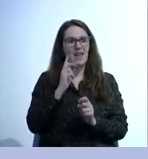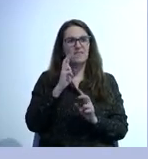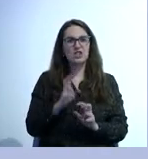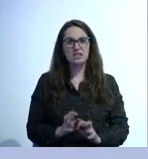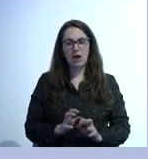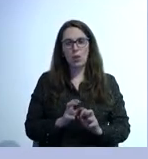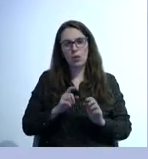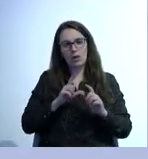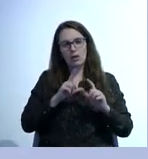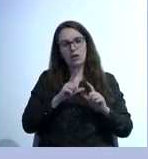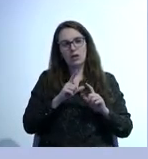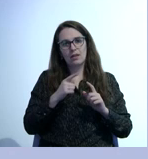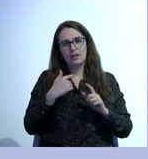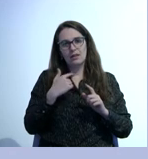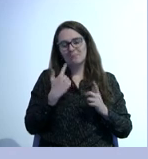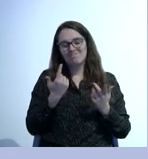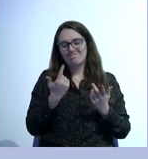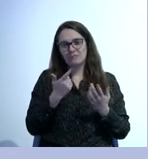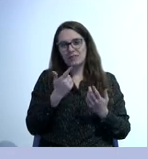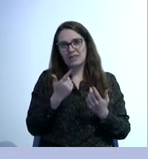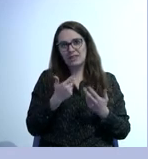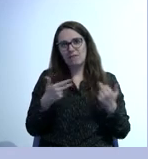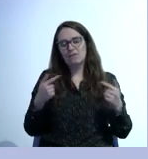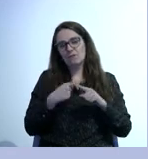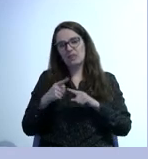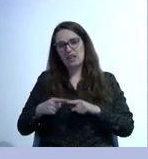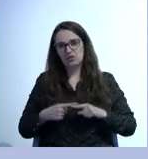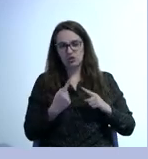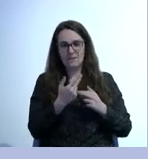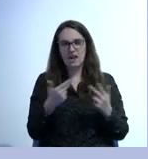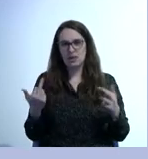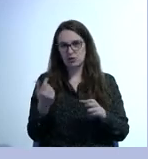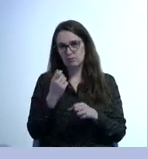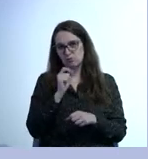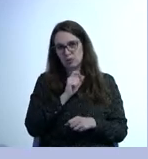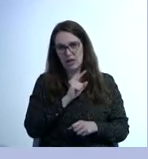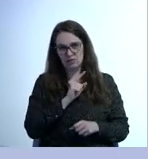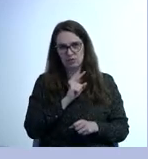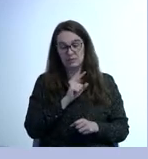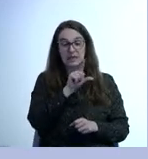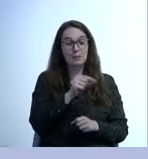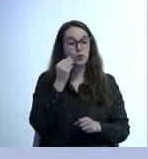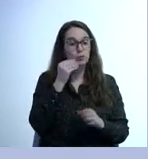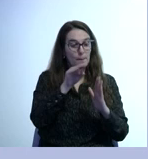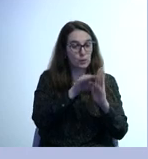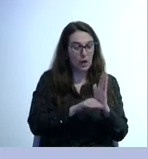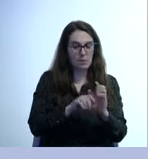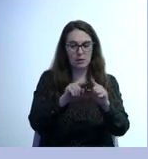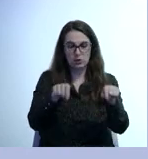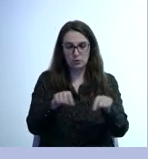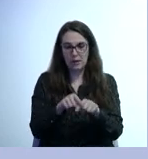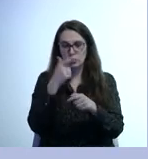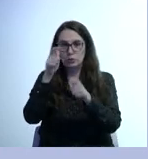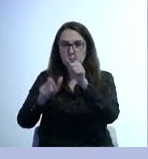investigação em relação à possibilidade da arquitetura e da sua relação com os programas, as pessoas